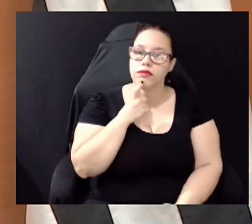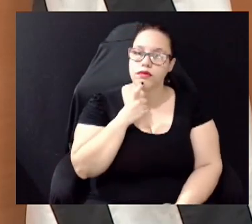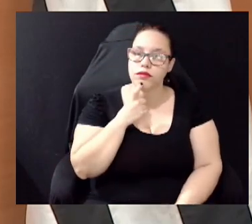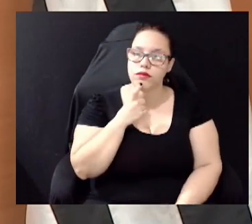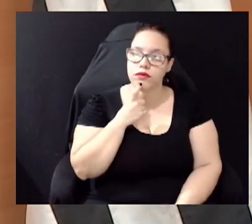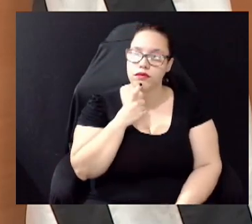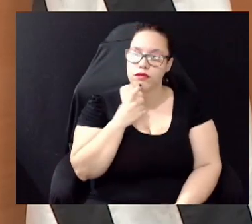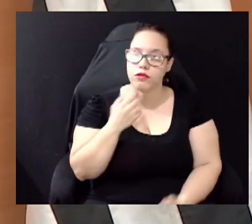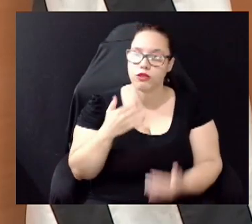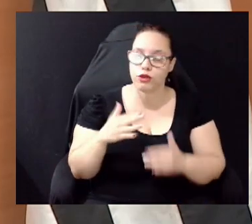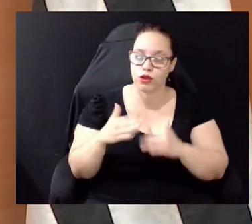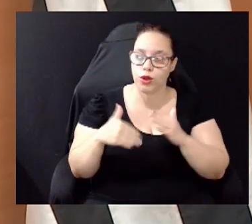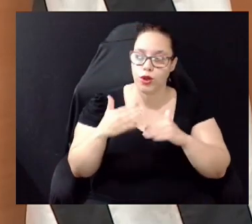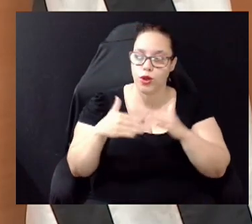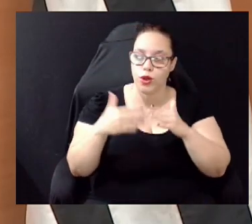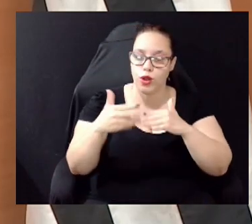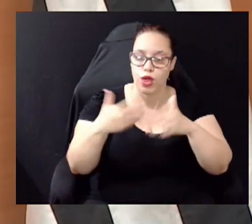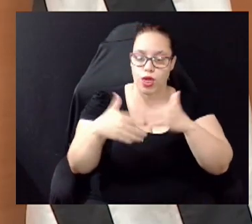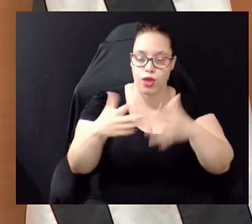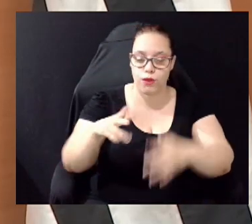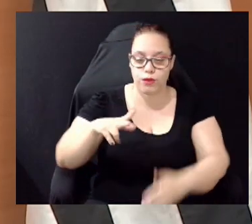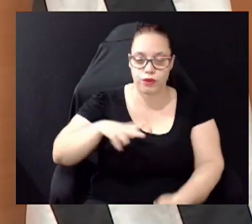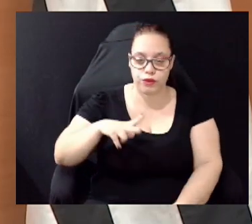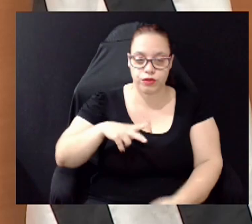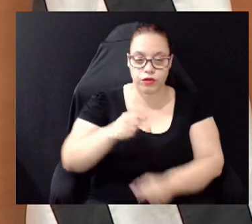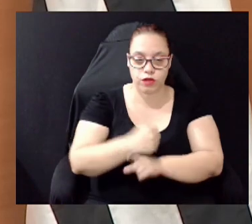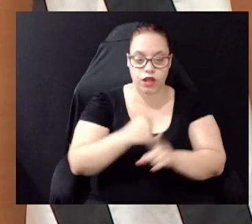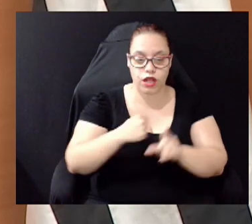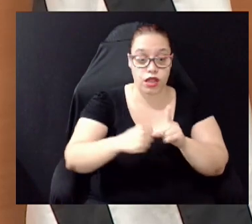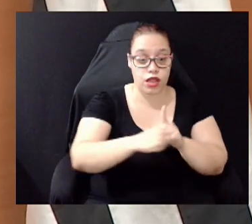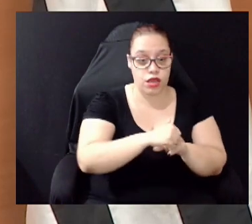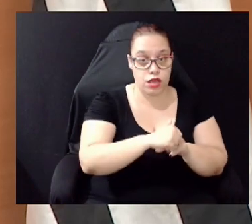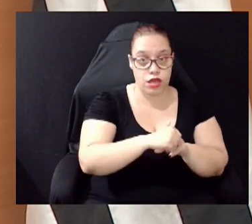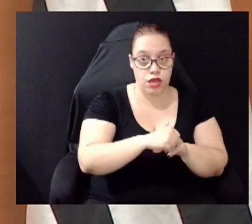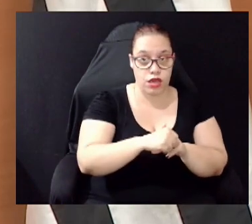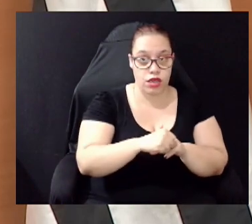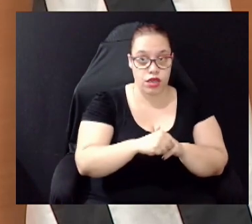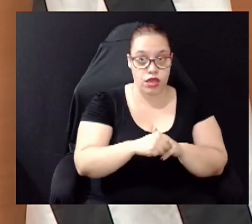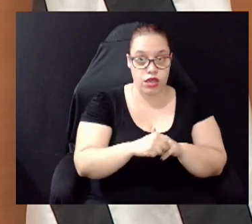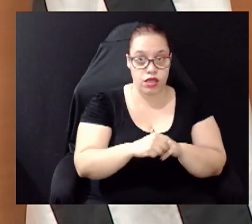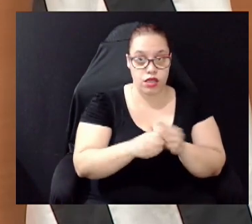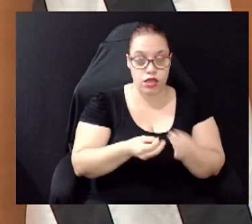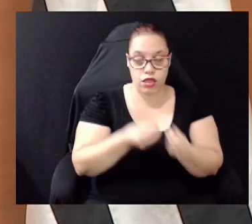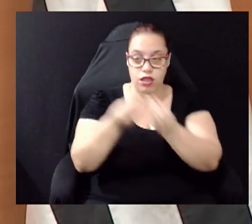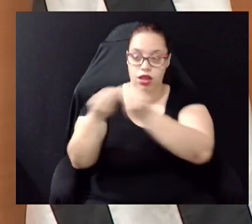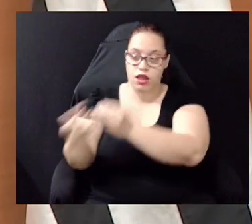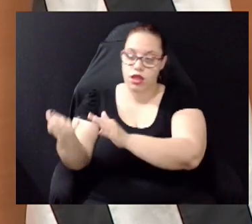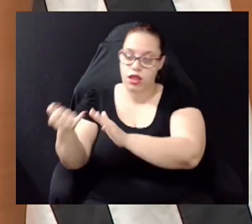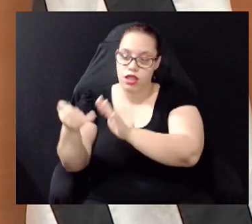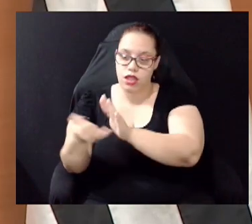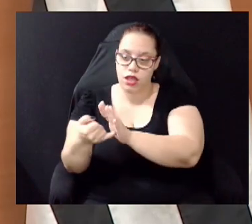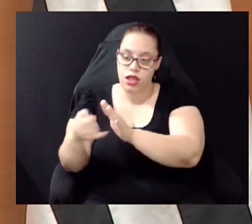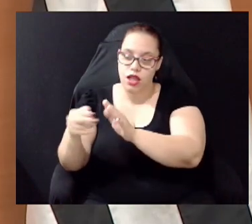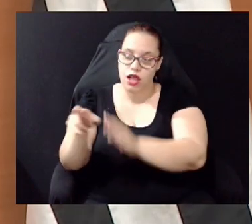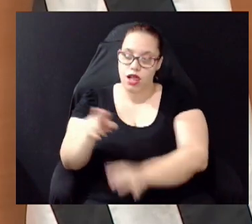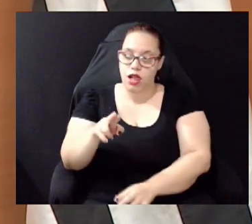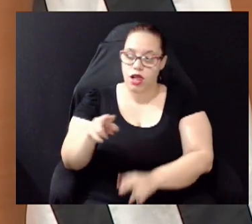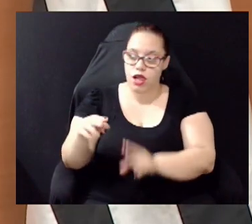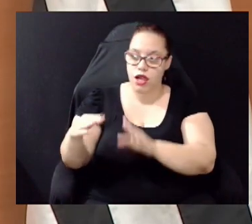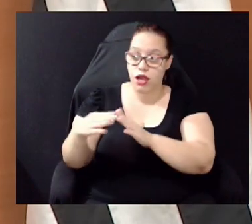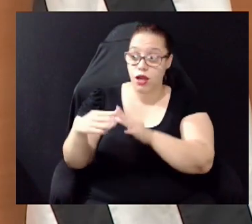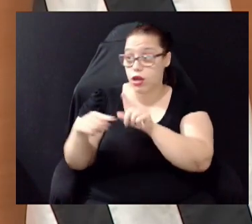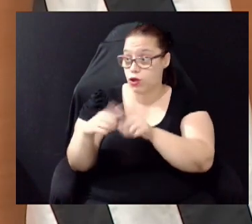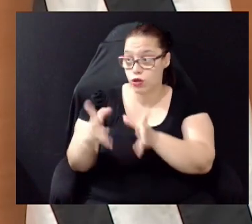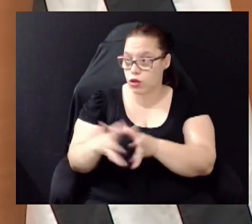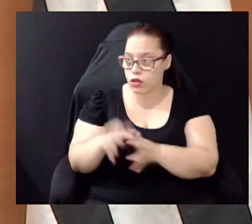acelerado de privatização, por exemplo, da assistência, entregadas na mão dessas entidades religiosas que vão... e